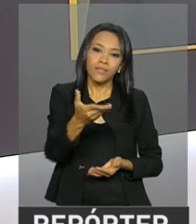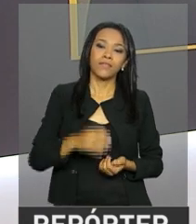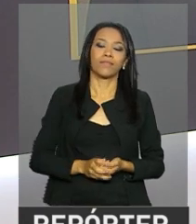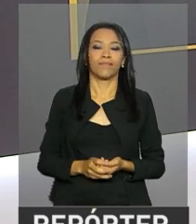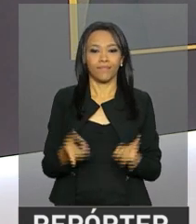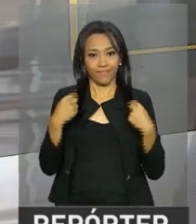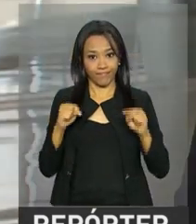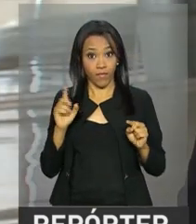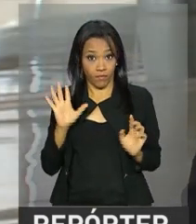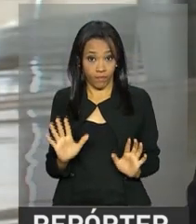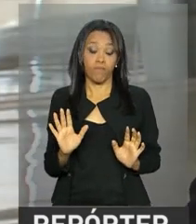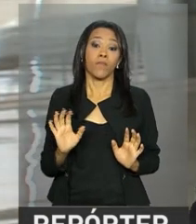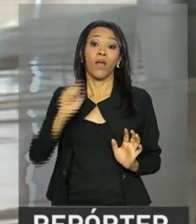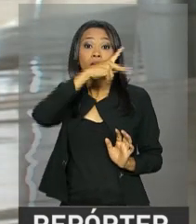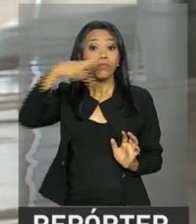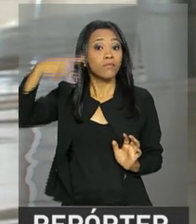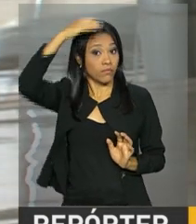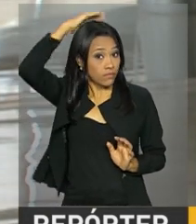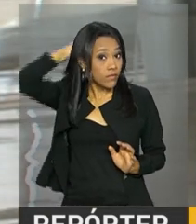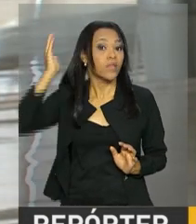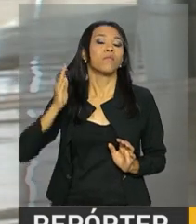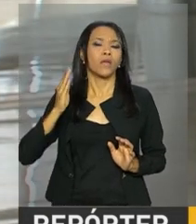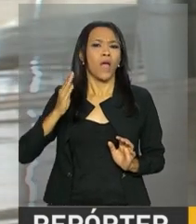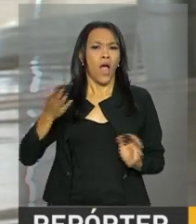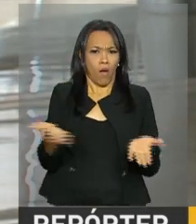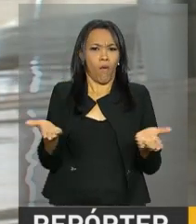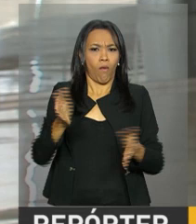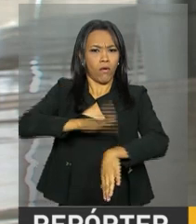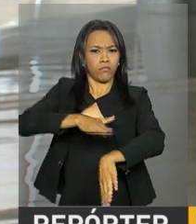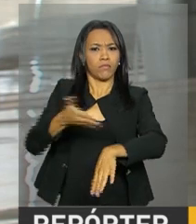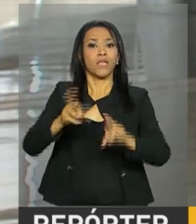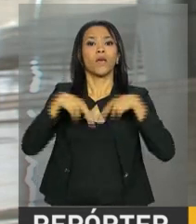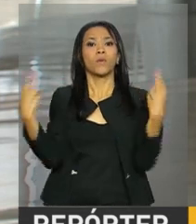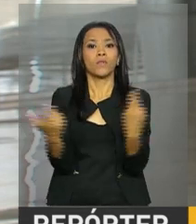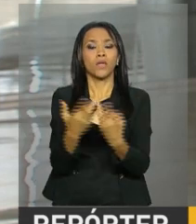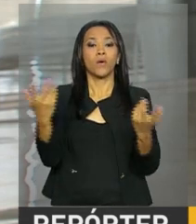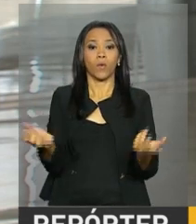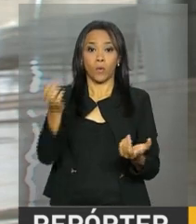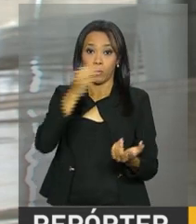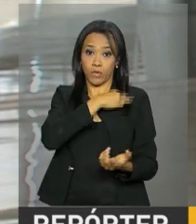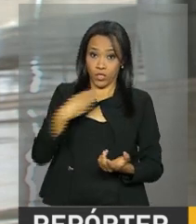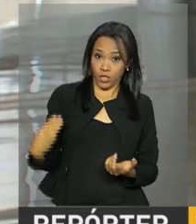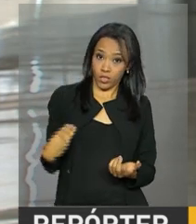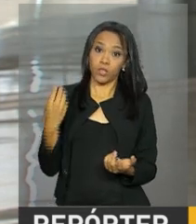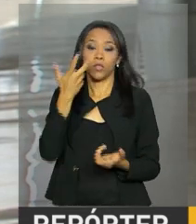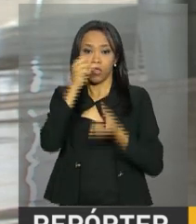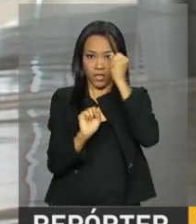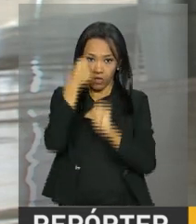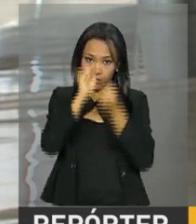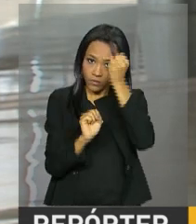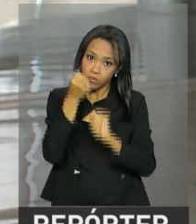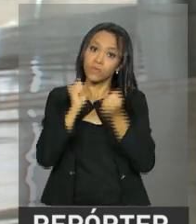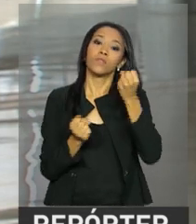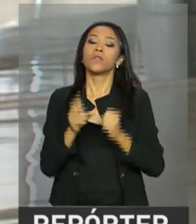leandro olha o presidente michel temer se reúne agora de manhã com o ministro da indústria e comércio exterior e